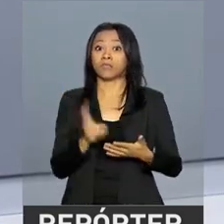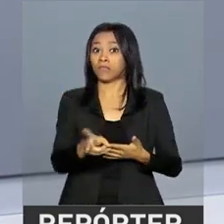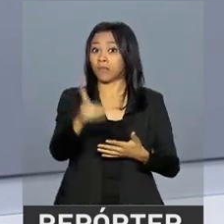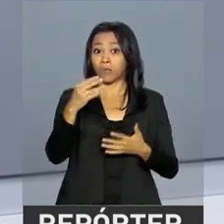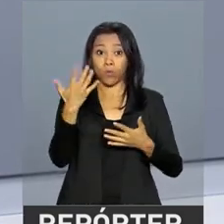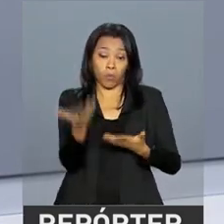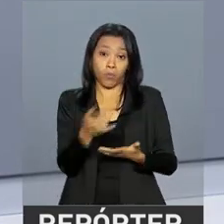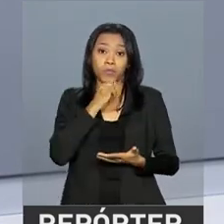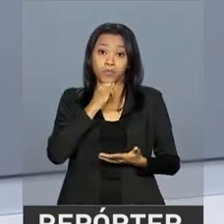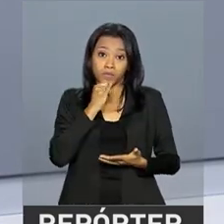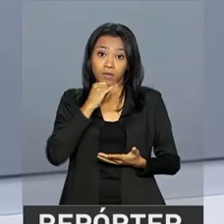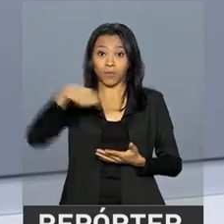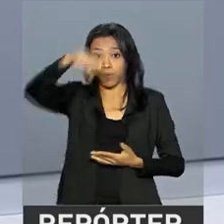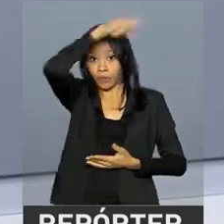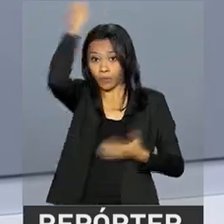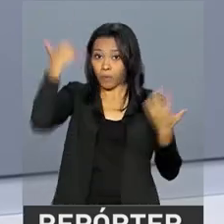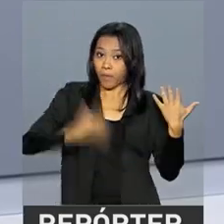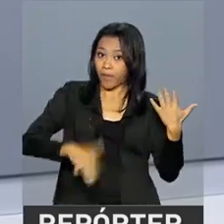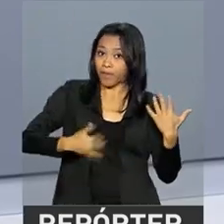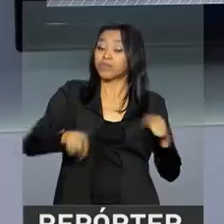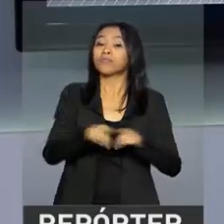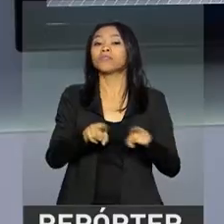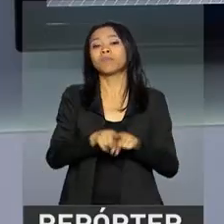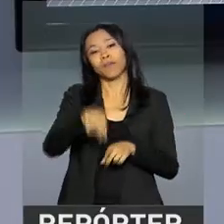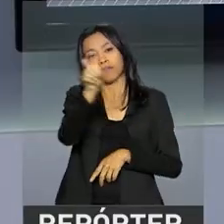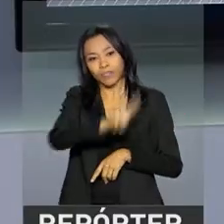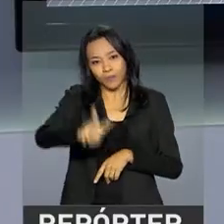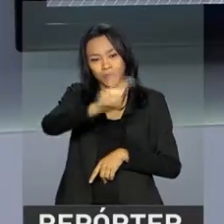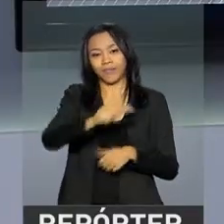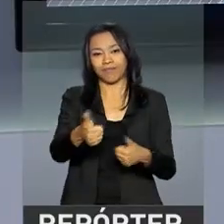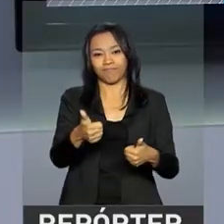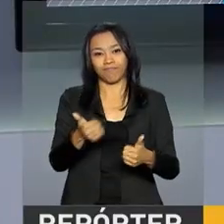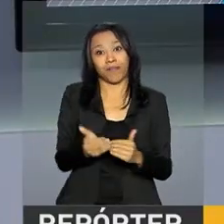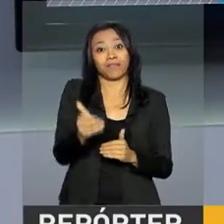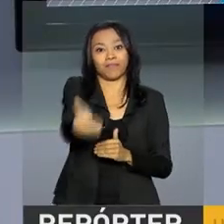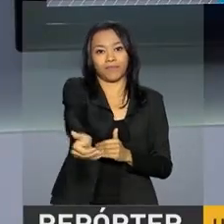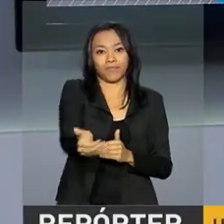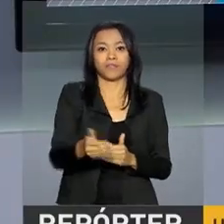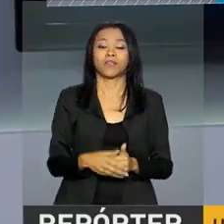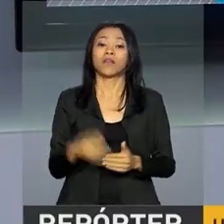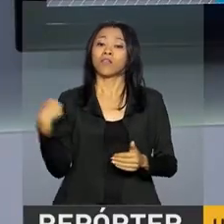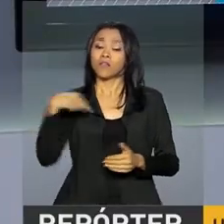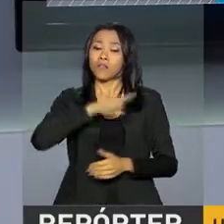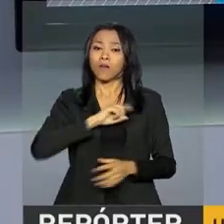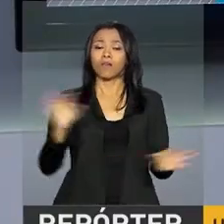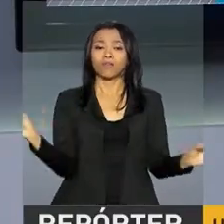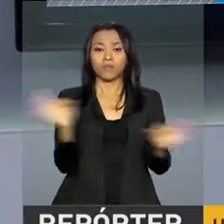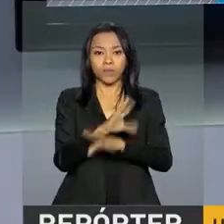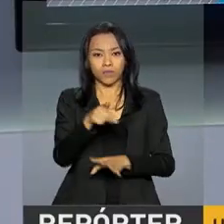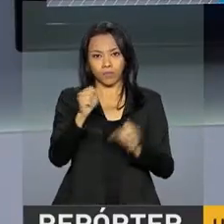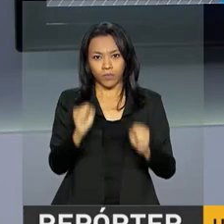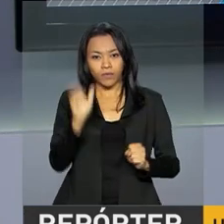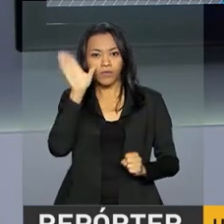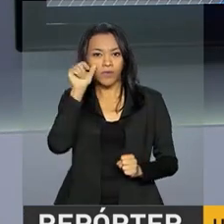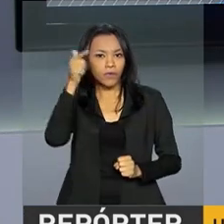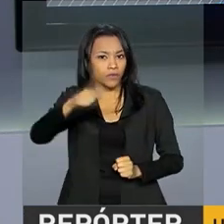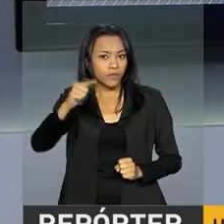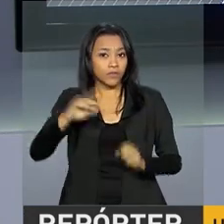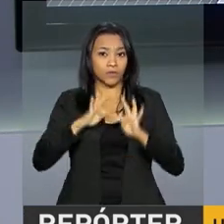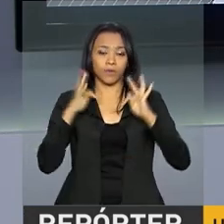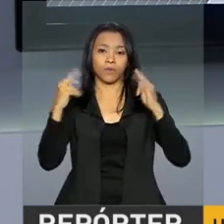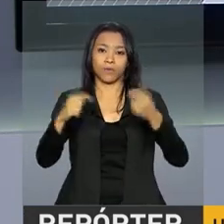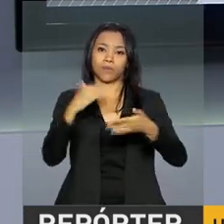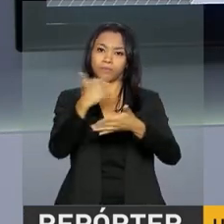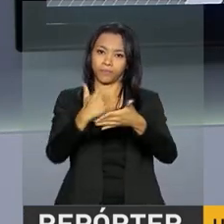produtores como méxico e venezuela nós ficamos por aqui você pode rever as reportagens no youtube toda nossa